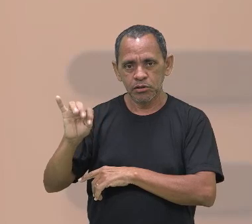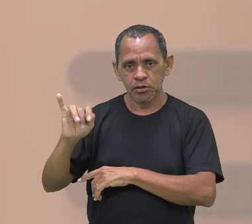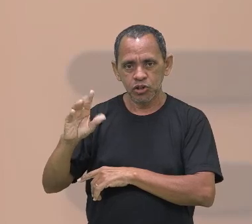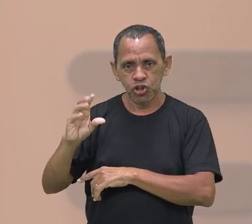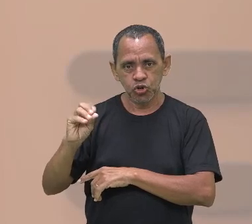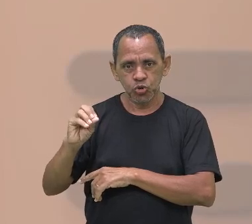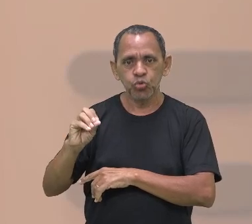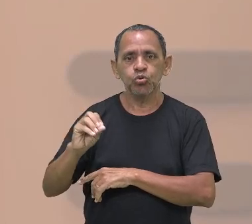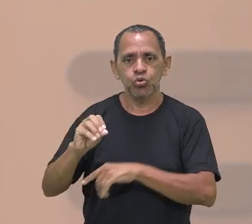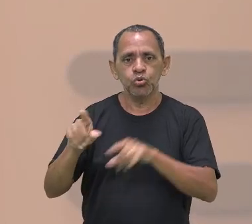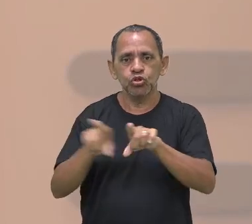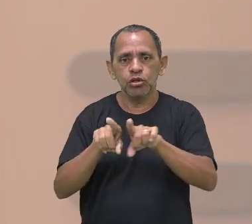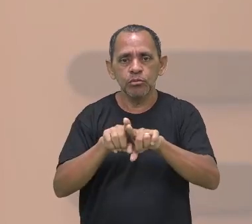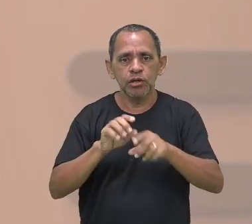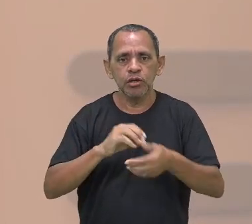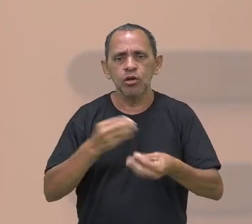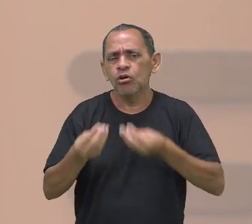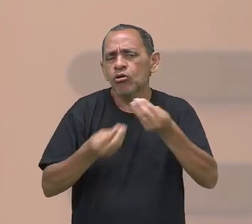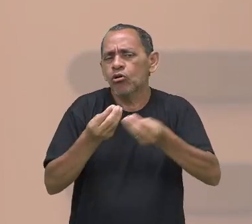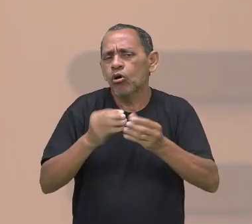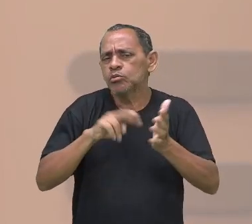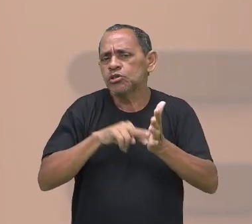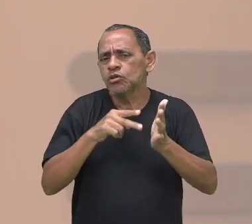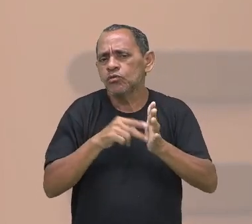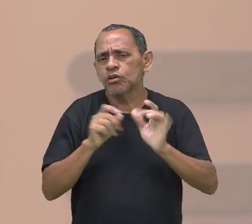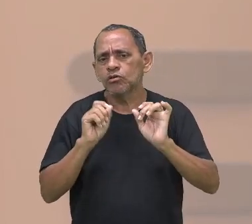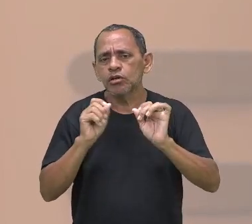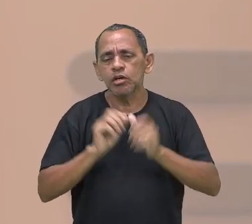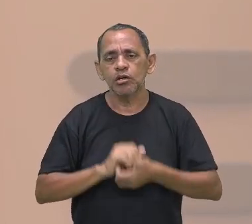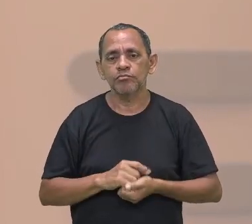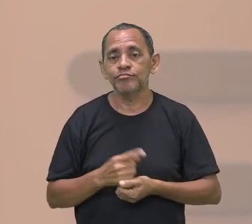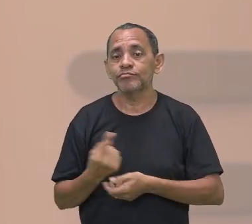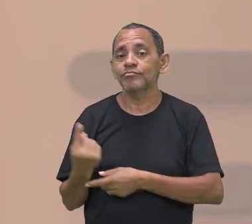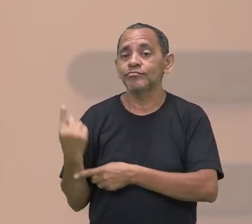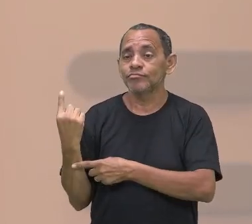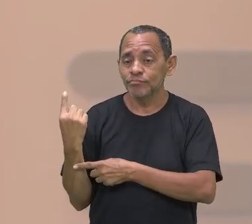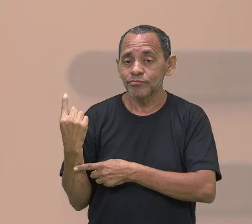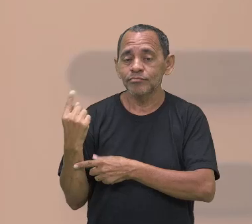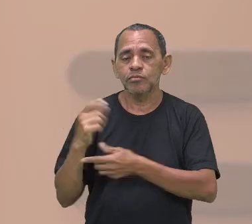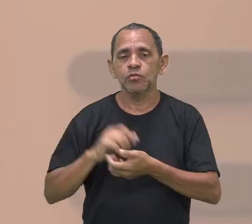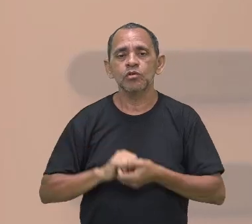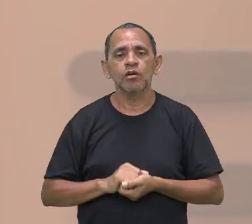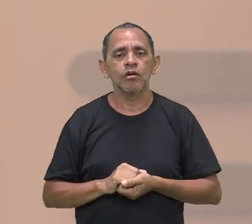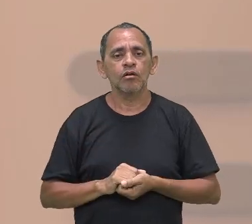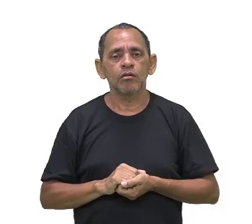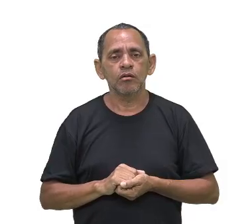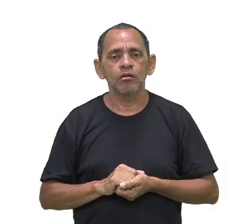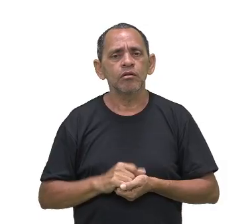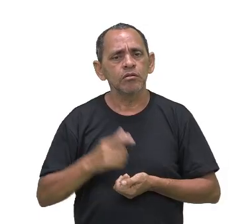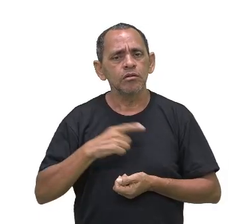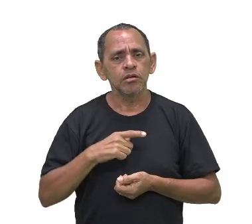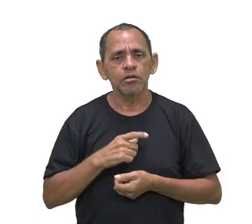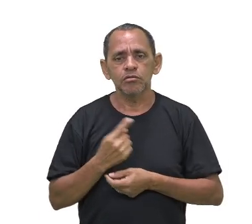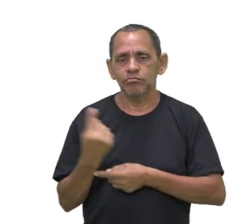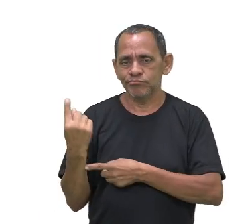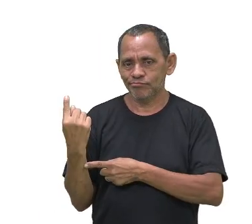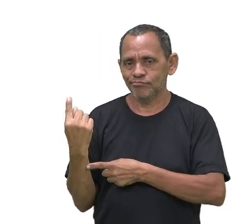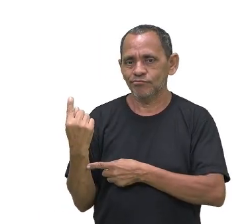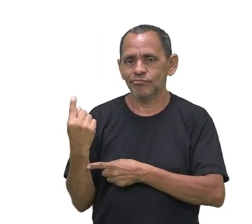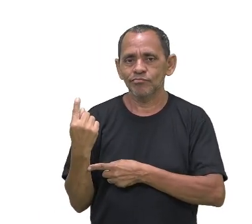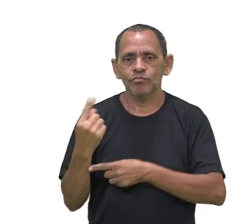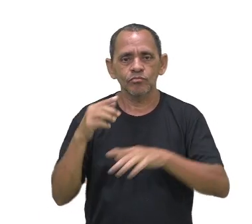o movimento dialético através de um pequeno gráfico que é para facilitar a compreensão. O